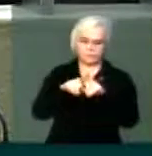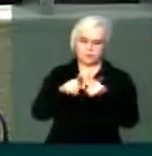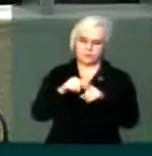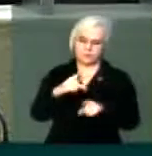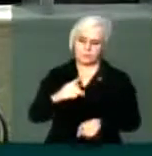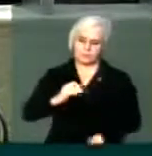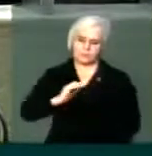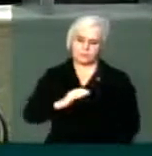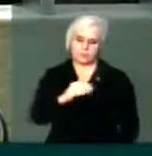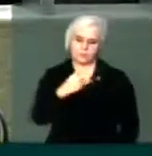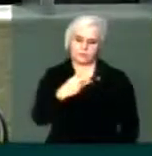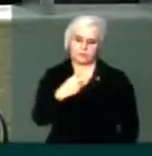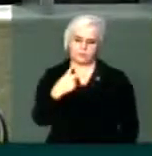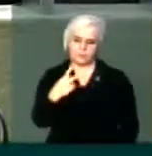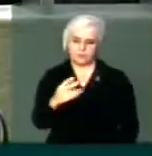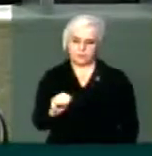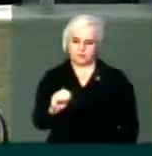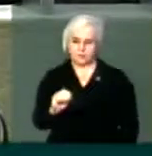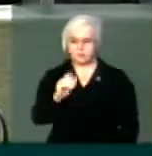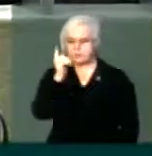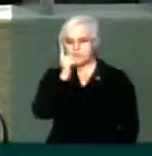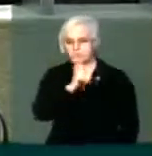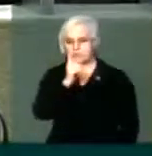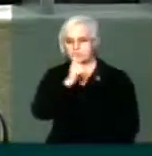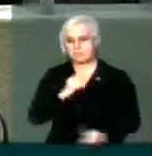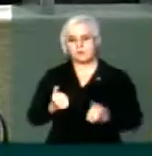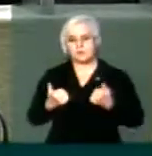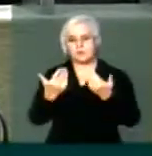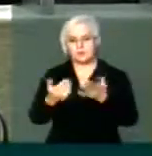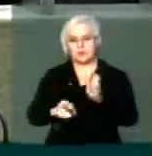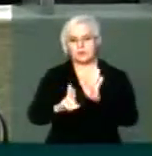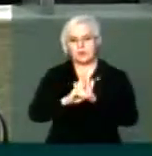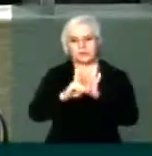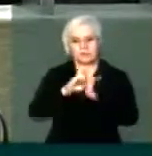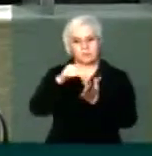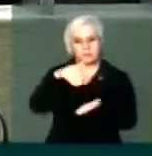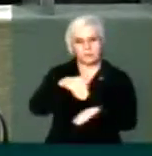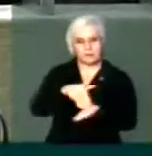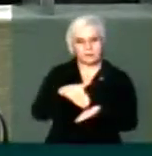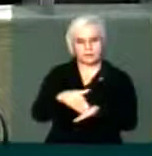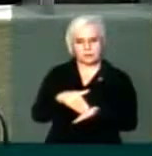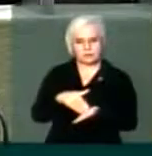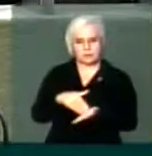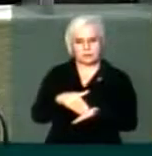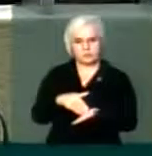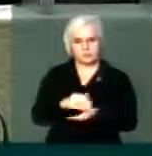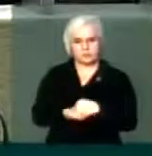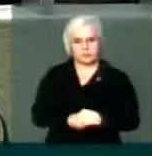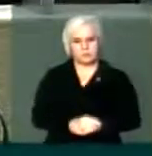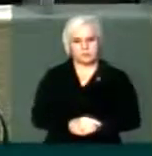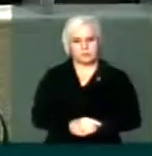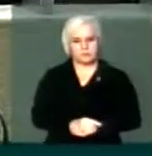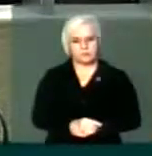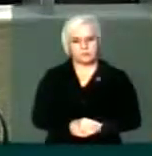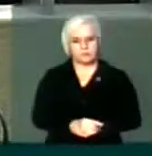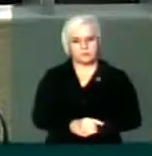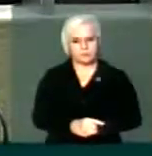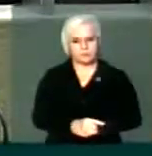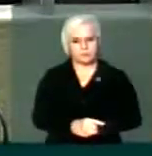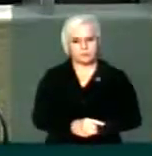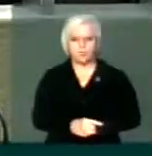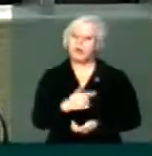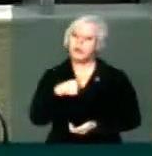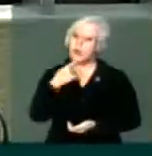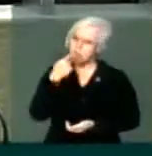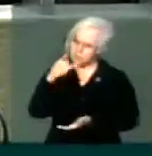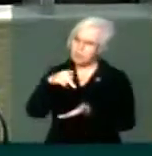PEC 320 para possibilitar a representação mínima. Deputada Janete, você me permite, desejo apenas confirmar